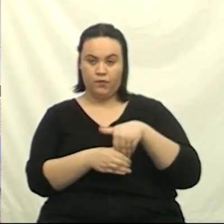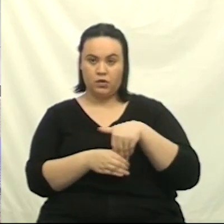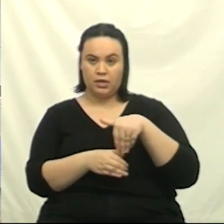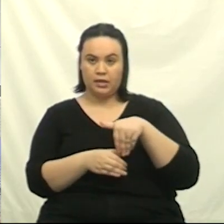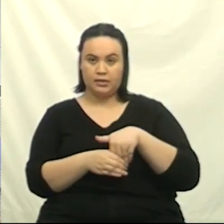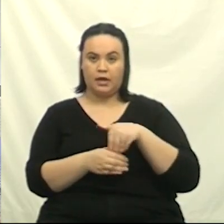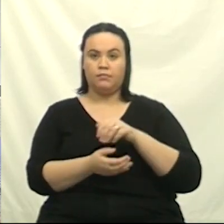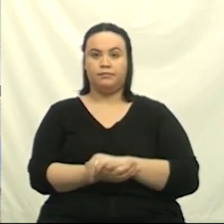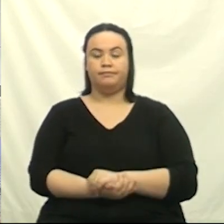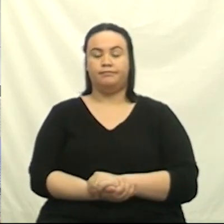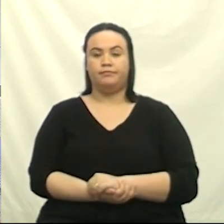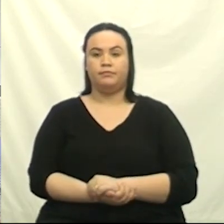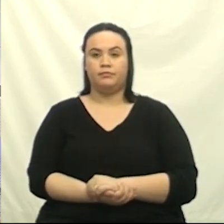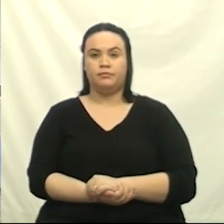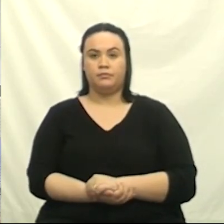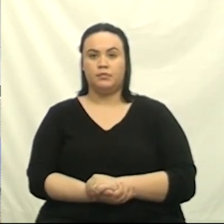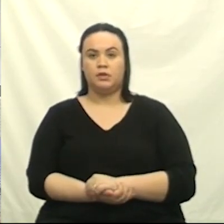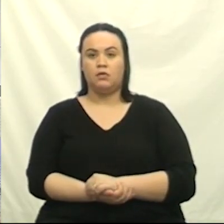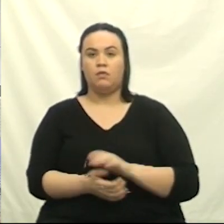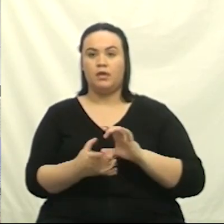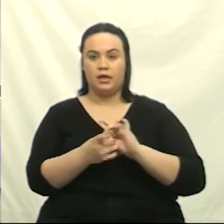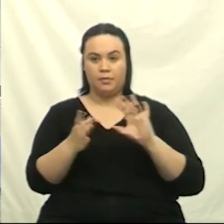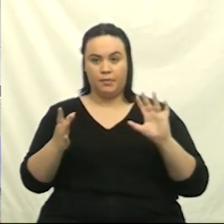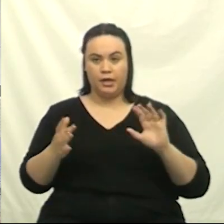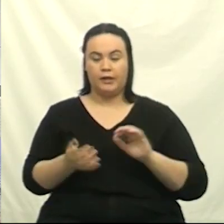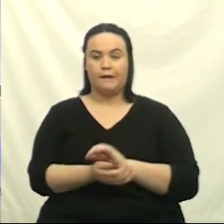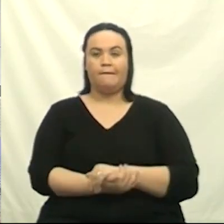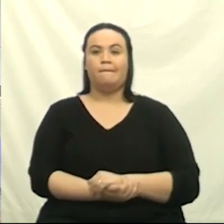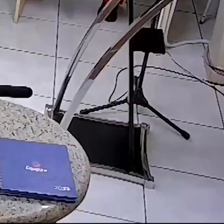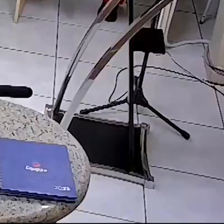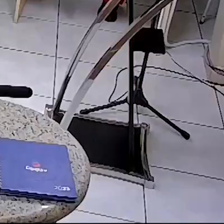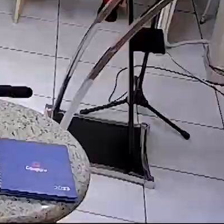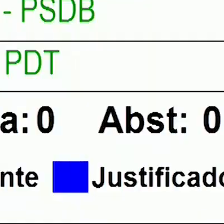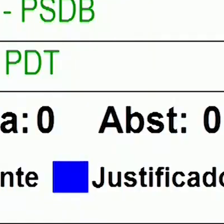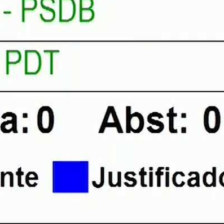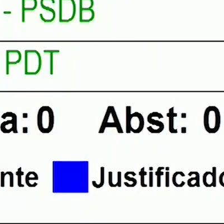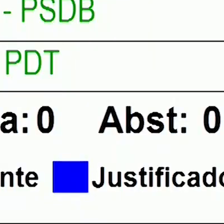em votação votação liberada